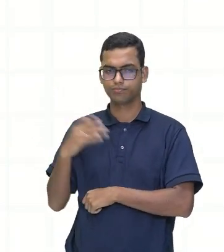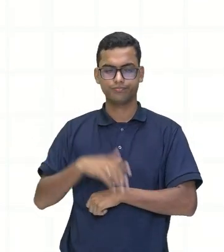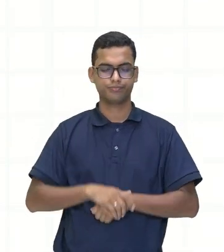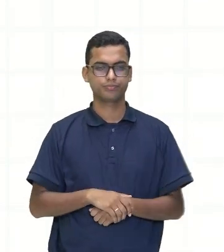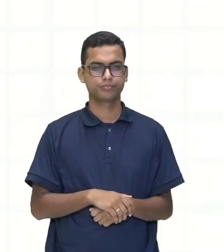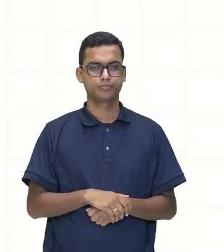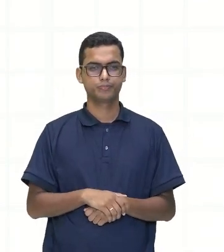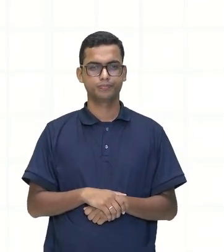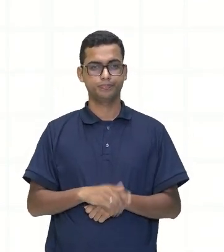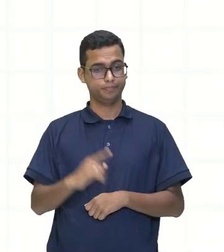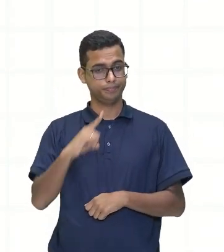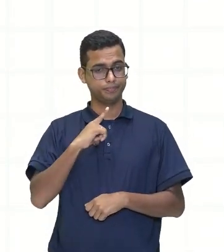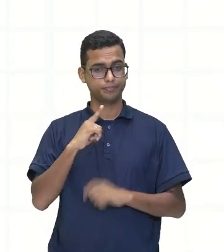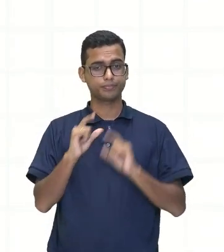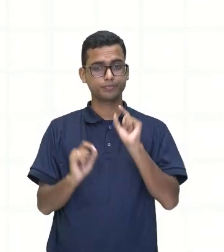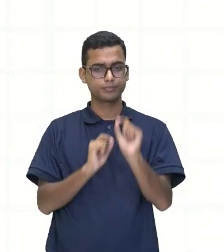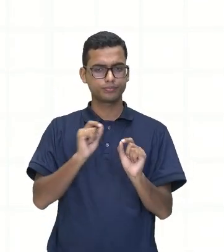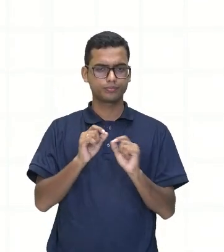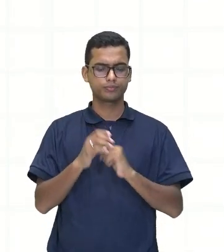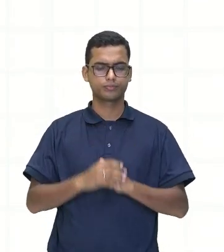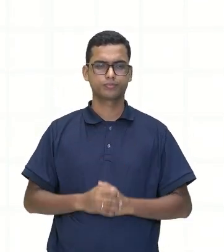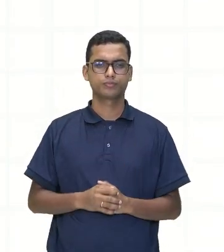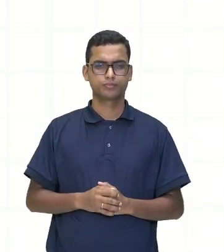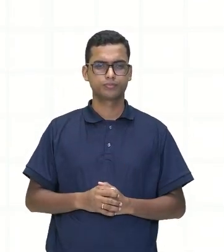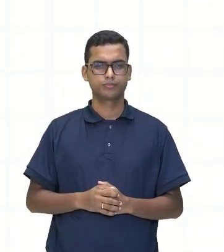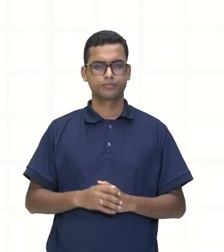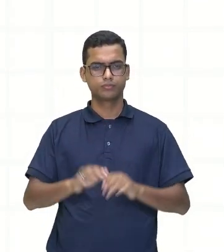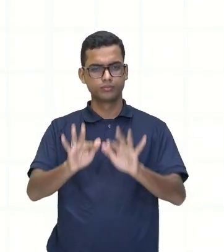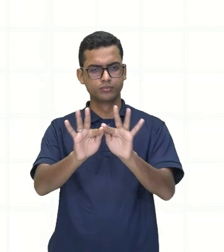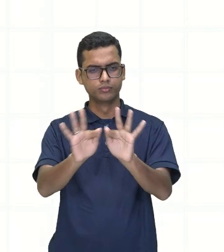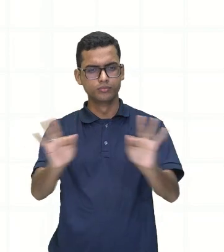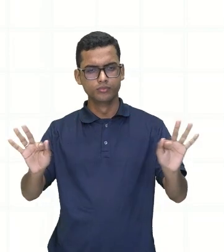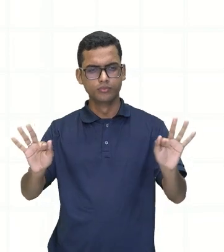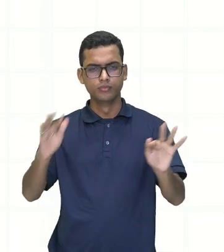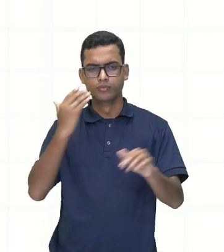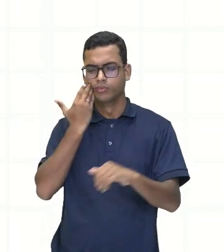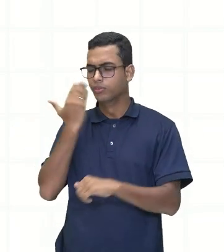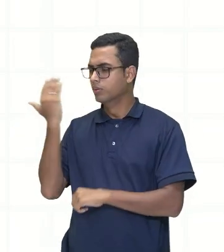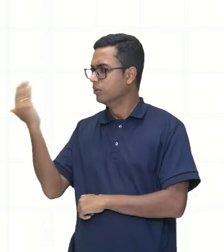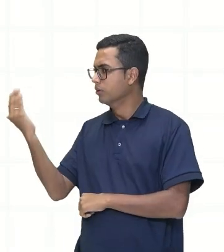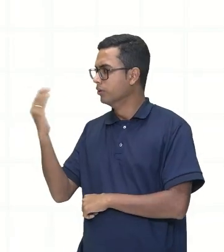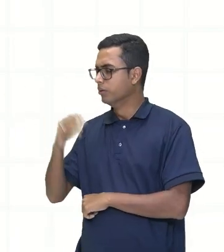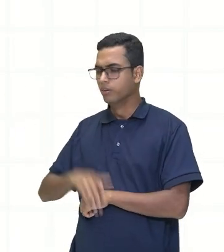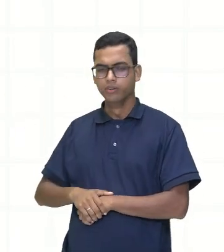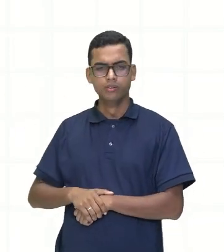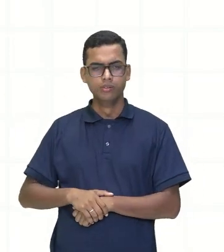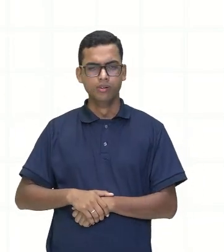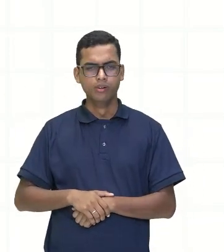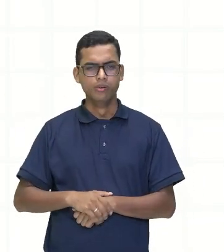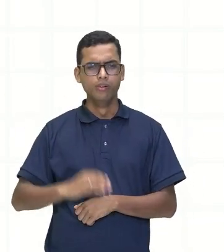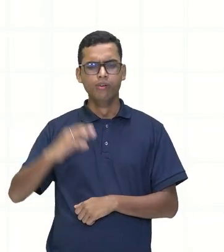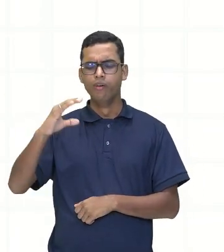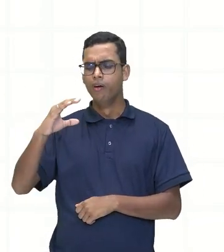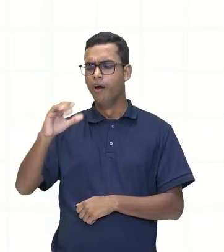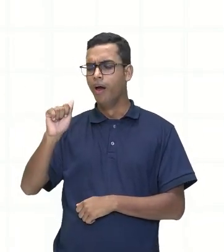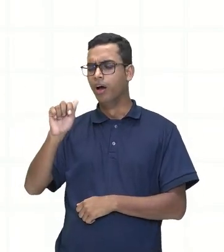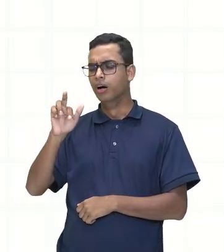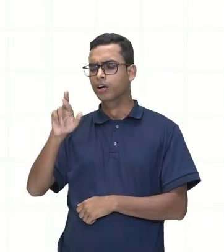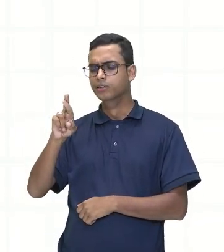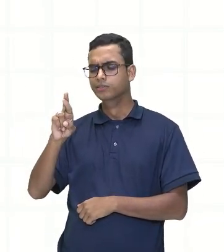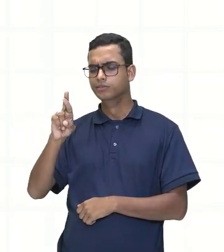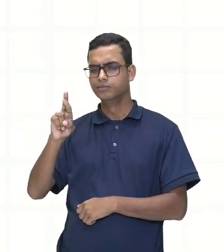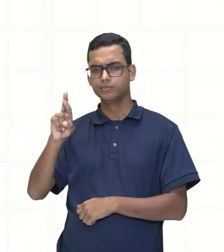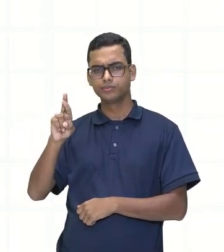Bem, então nós temos aqui a frase Carlos was sleeping. Carlos was